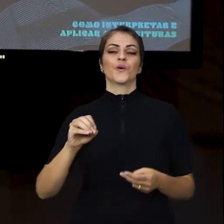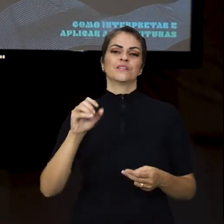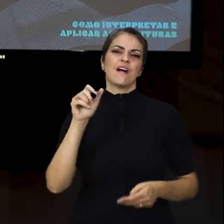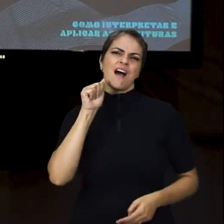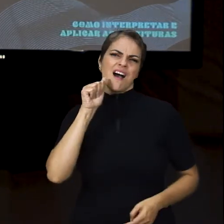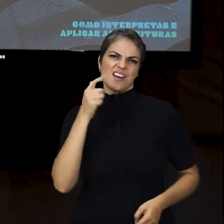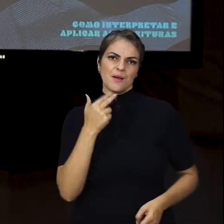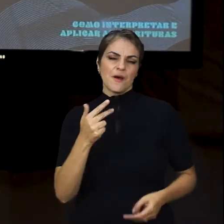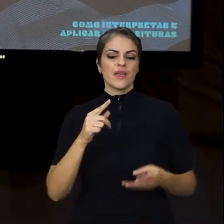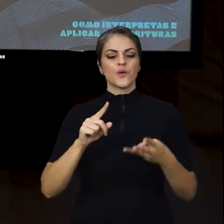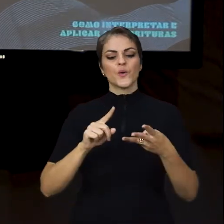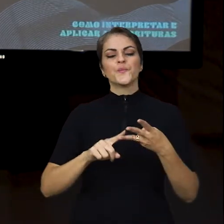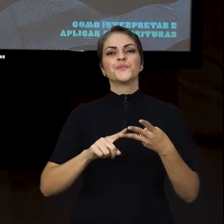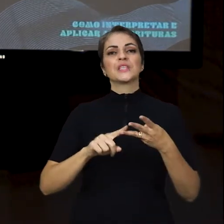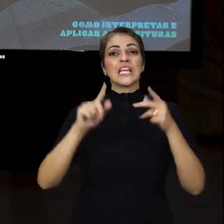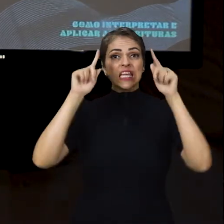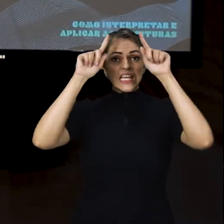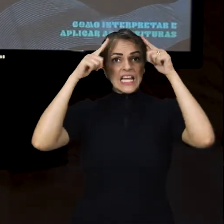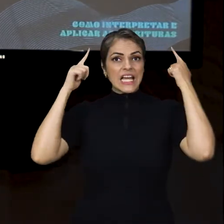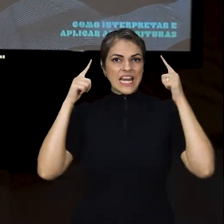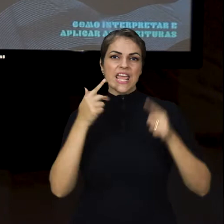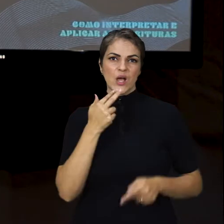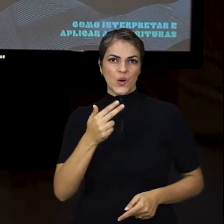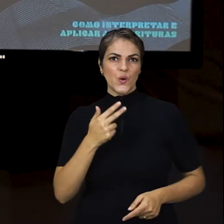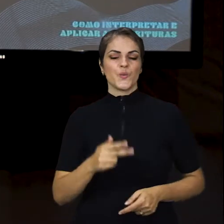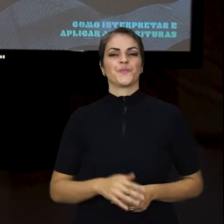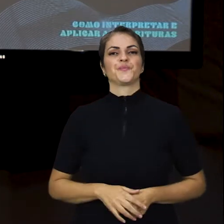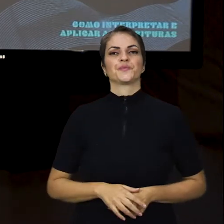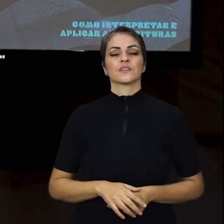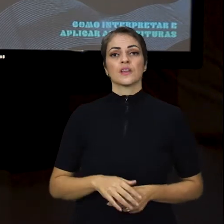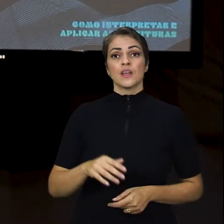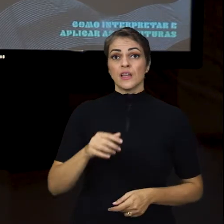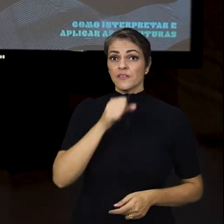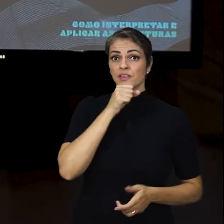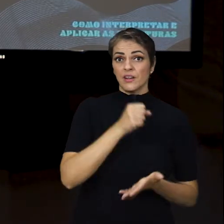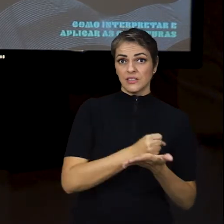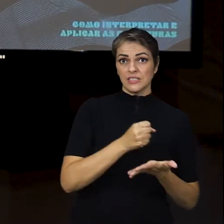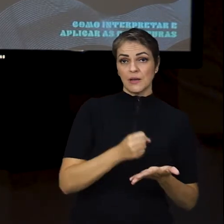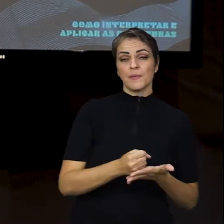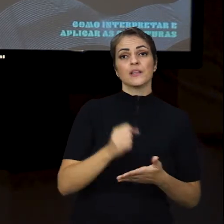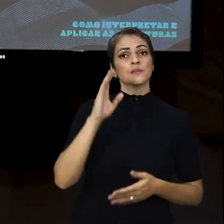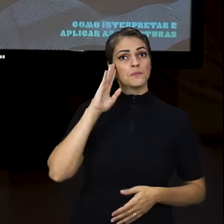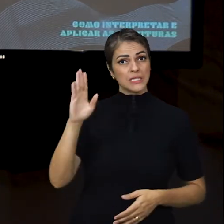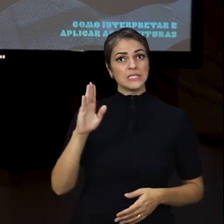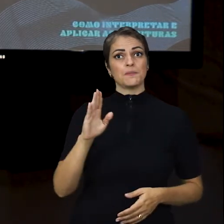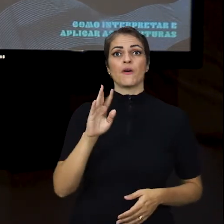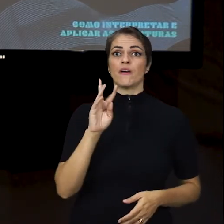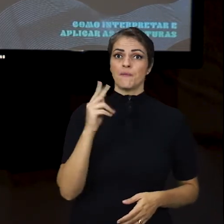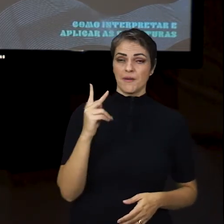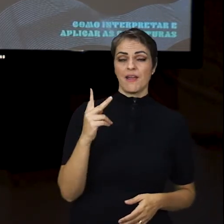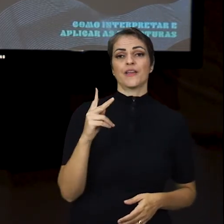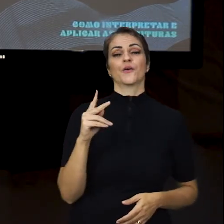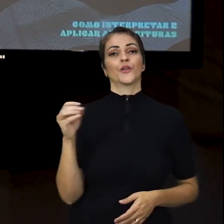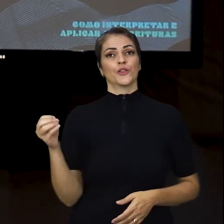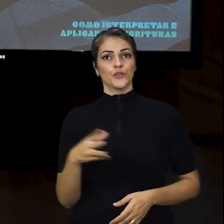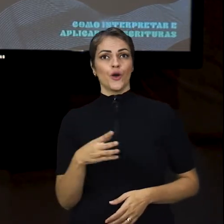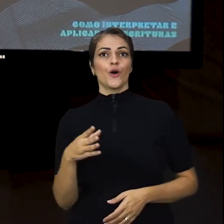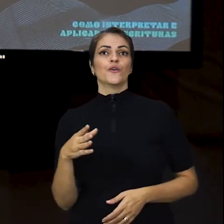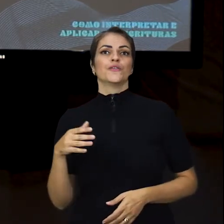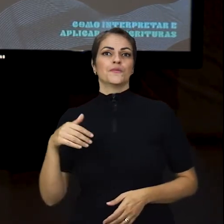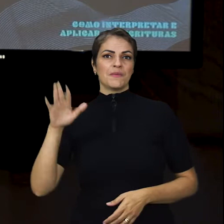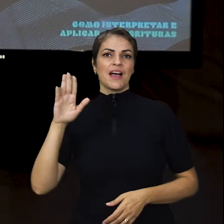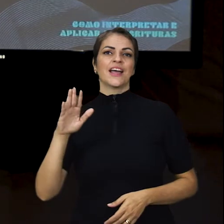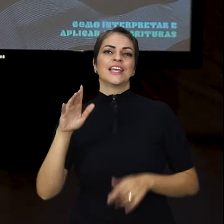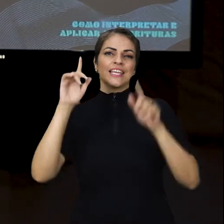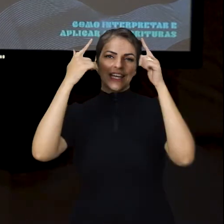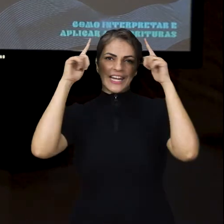ou majoritariamente, melhor dizendo, em hebraico e alguns trechos em aramaico, e o Novo Testamento em grego, que era a língua predominante, a língua